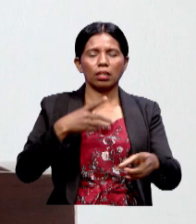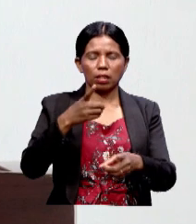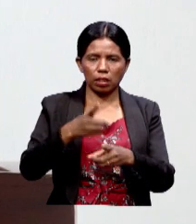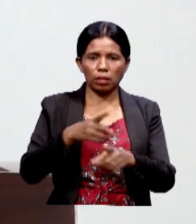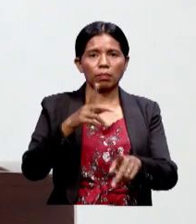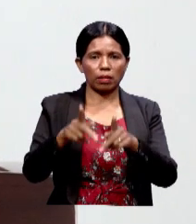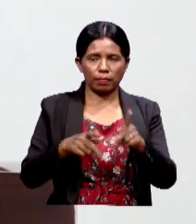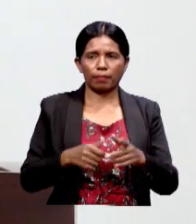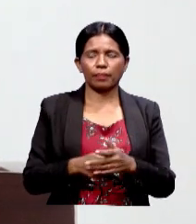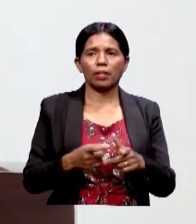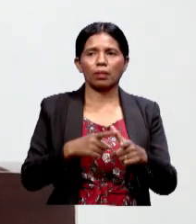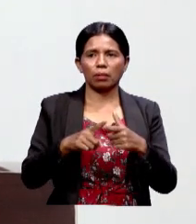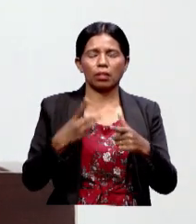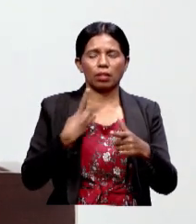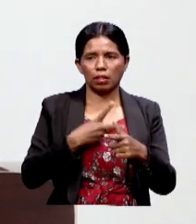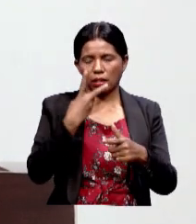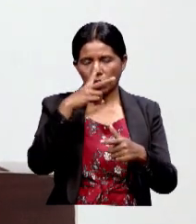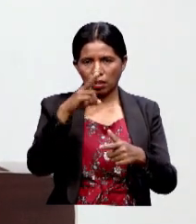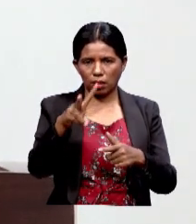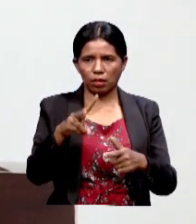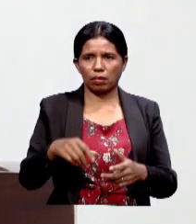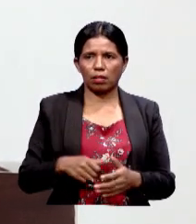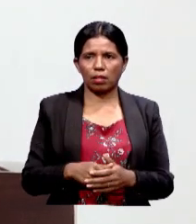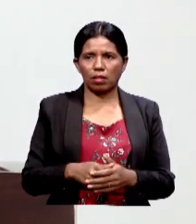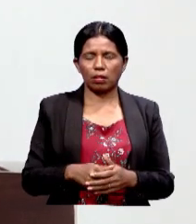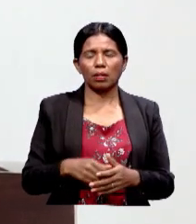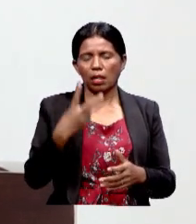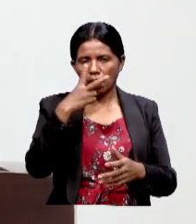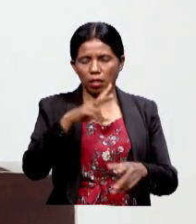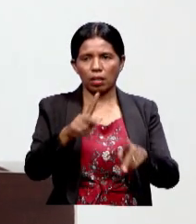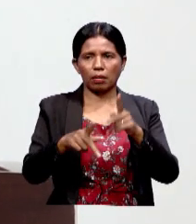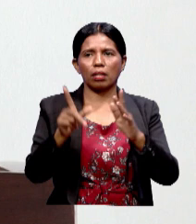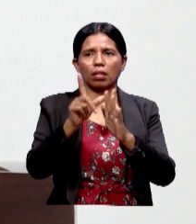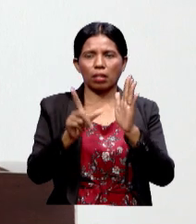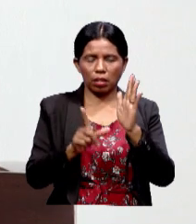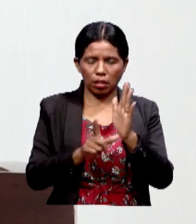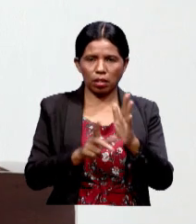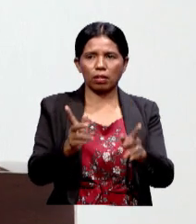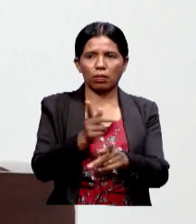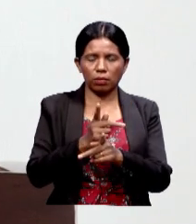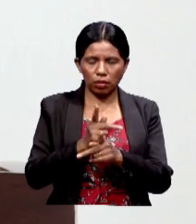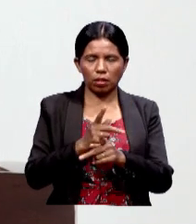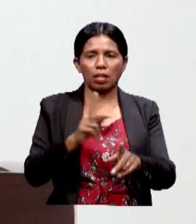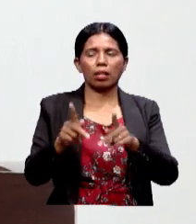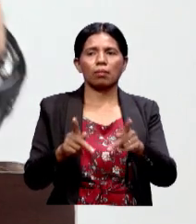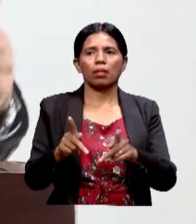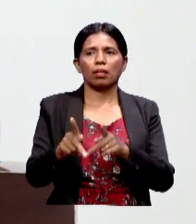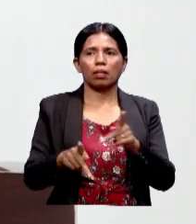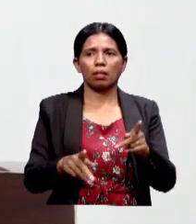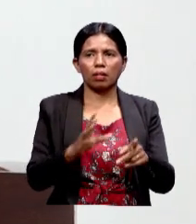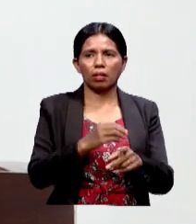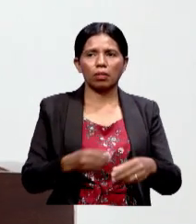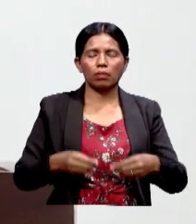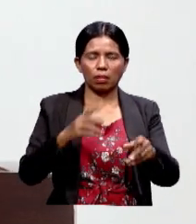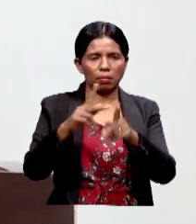depois de ir a disseminação, a gente foi embora condena. Também a lei protege o autor e condenamos o